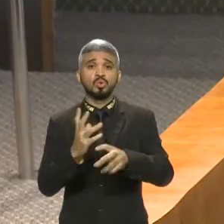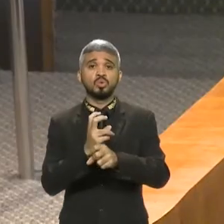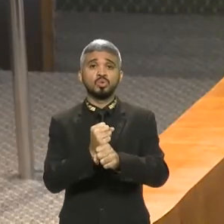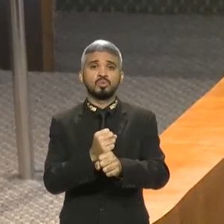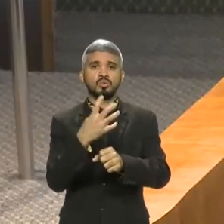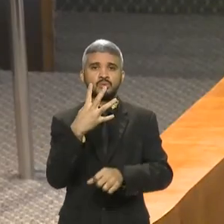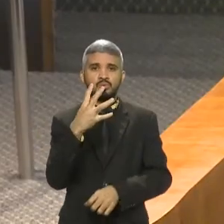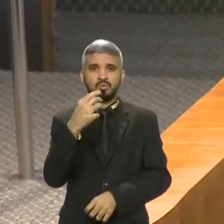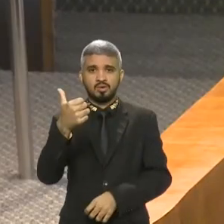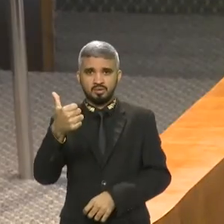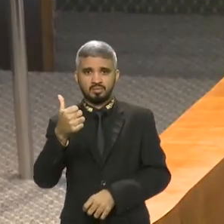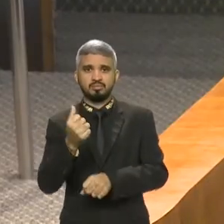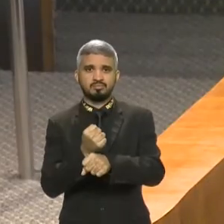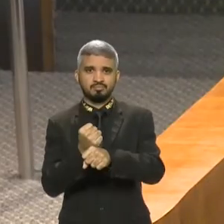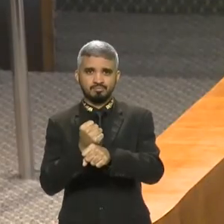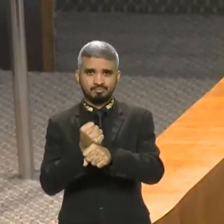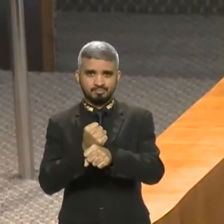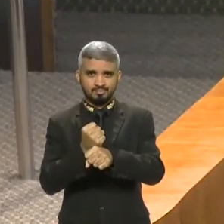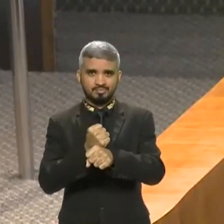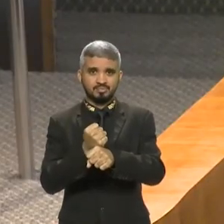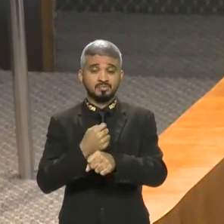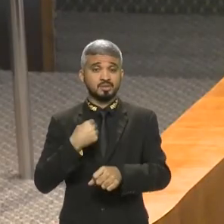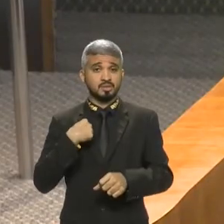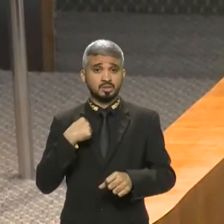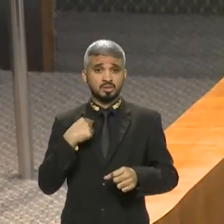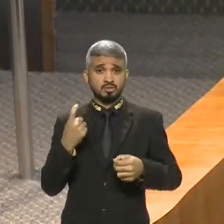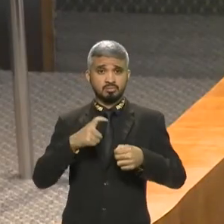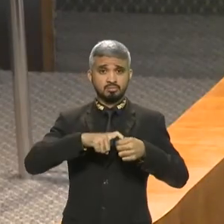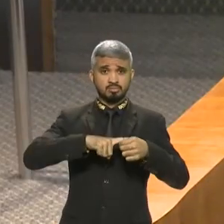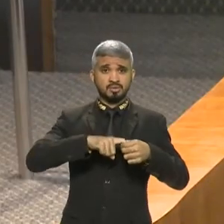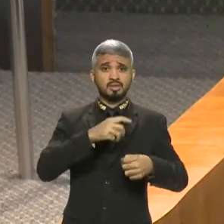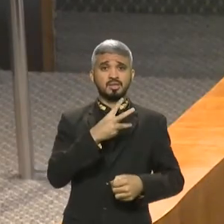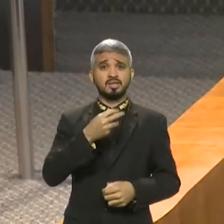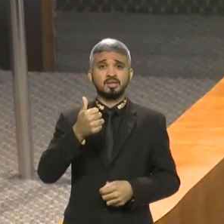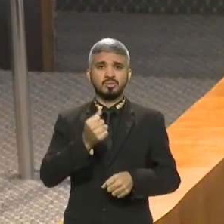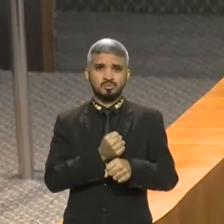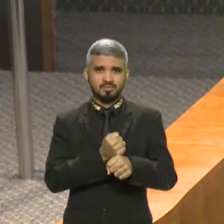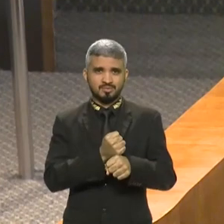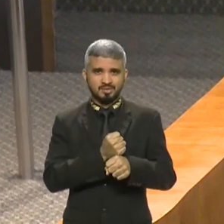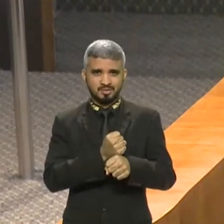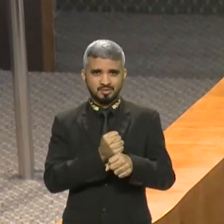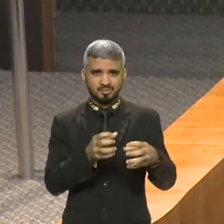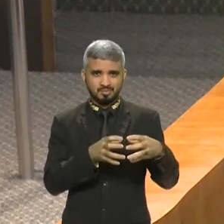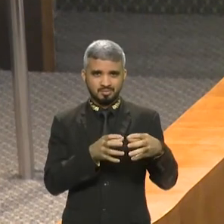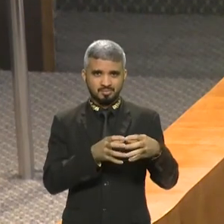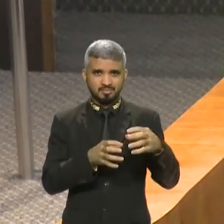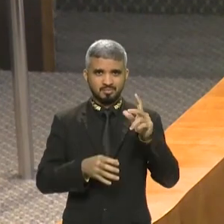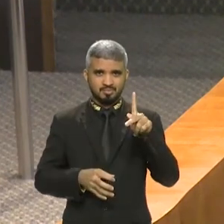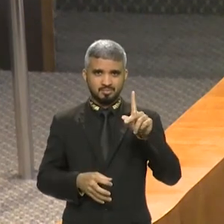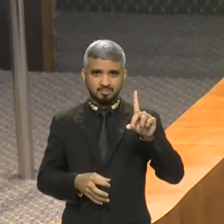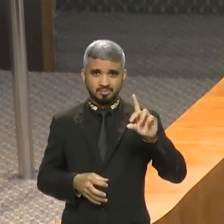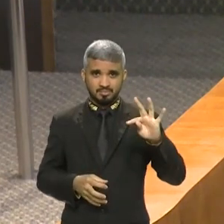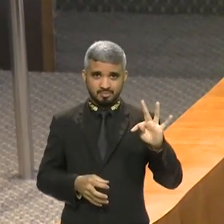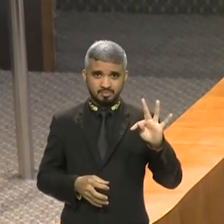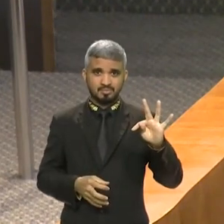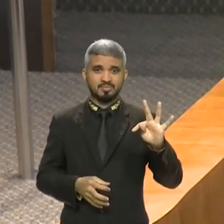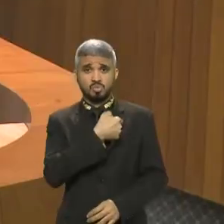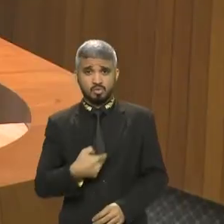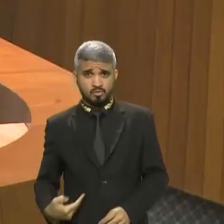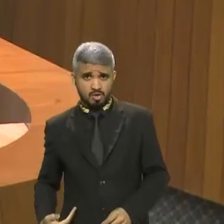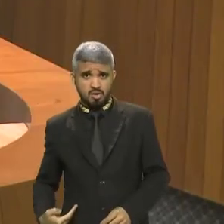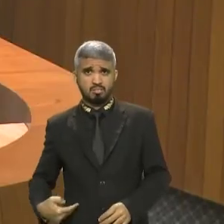tocantina. O deputado Márcio Neiser falou sobre a entrega de veículos para conselhos tutelares, que aconteceu na cidade de